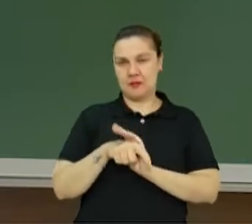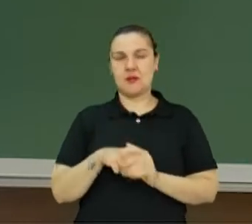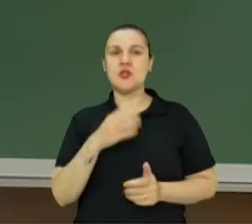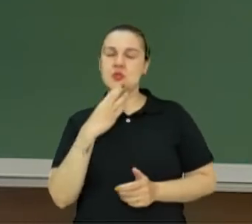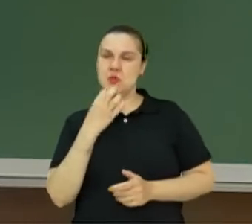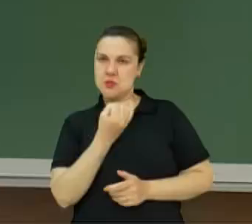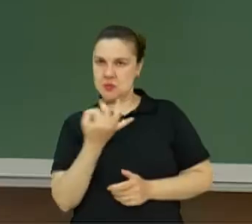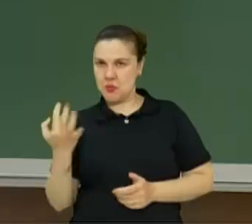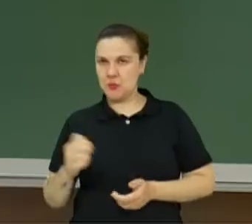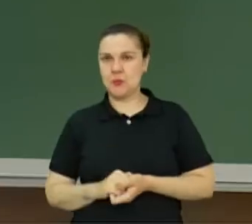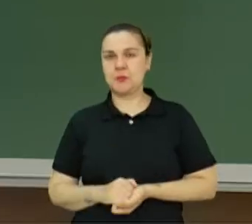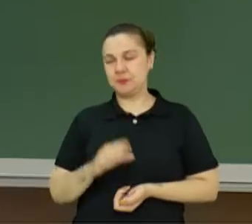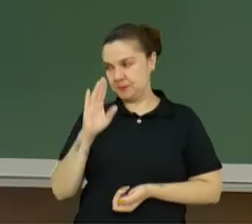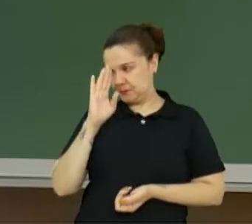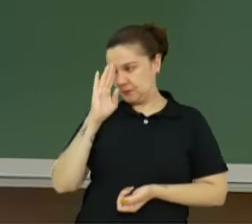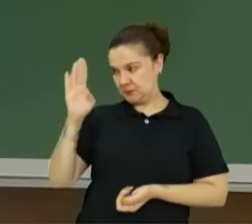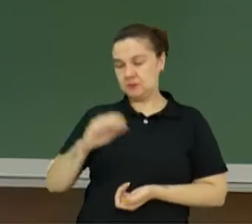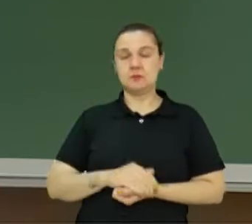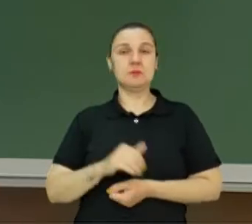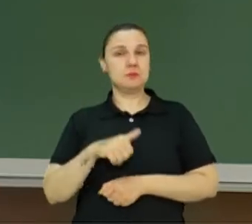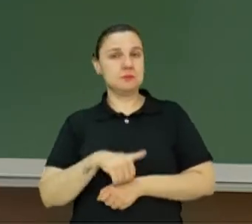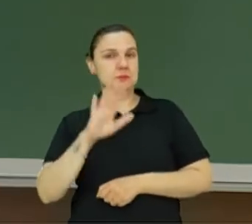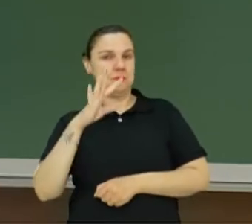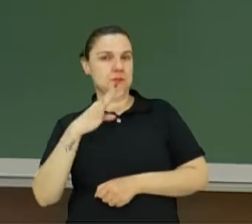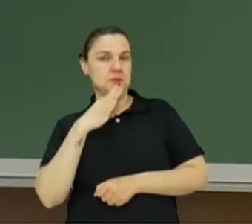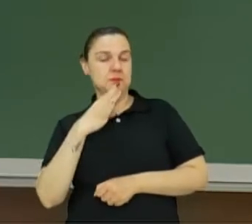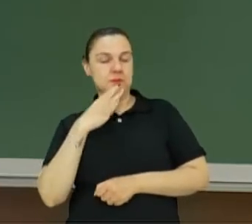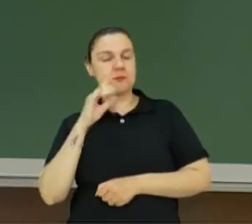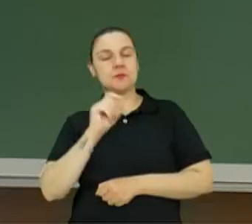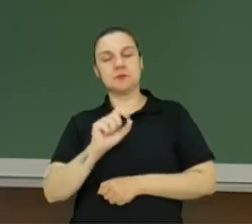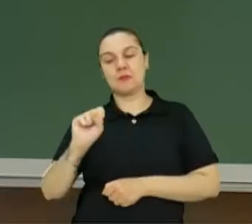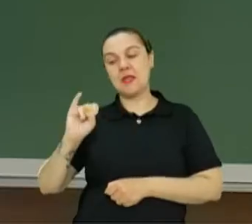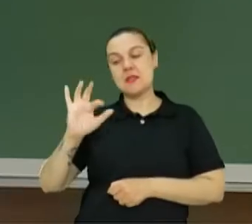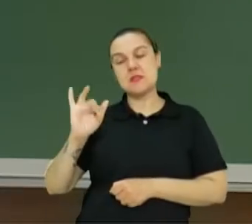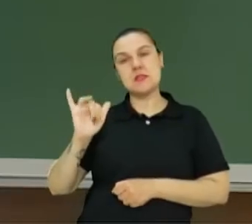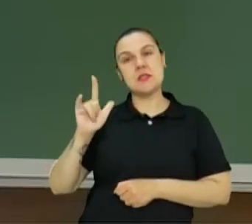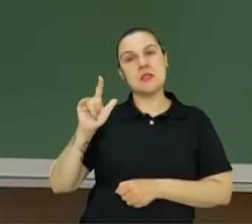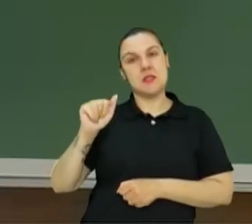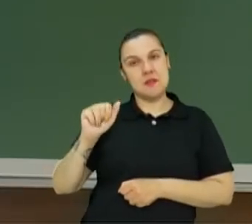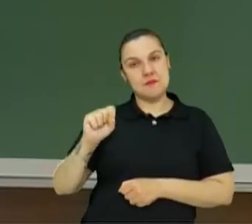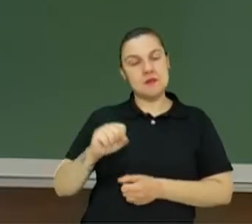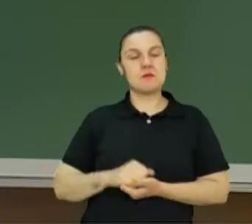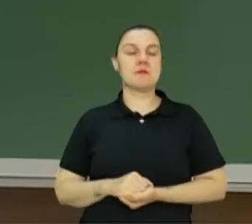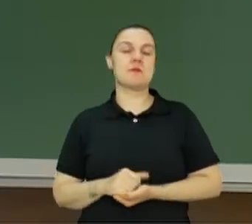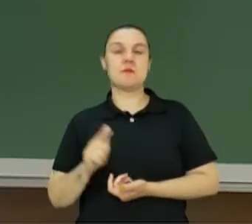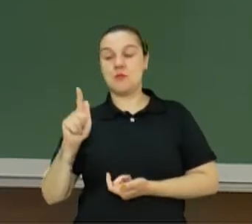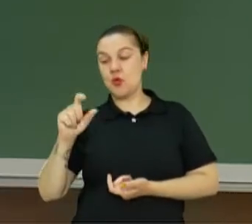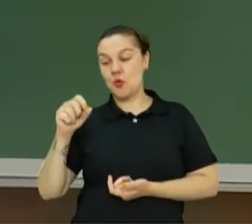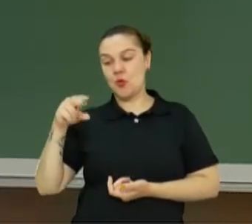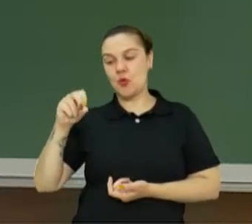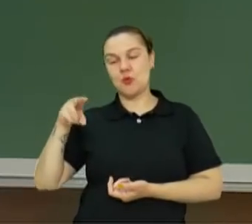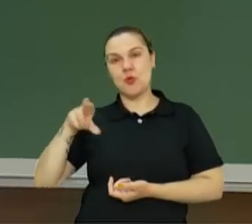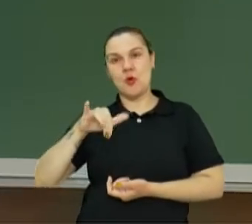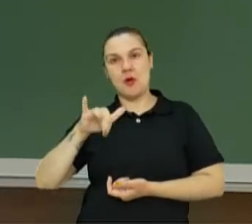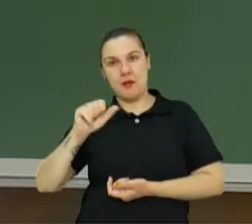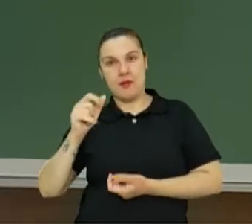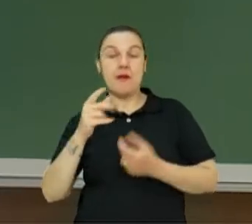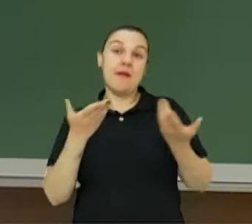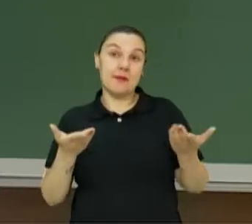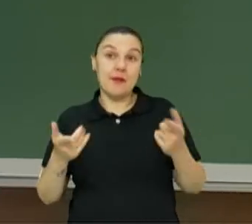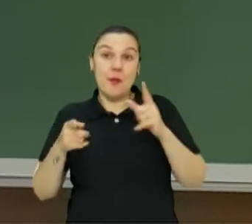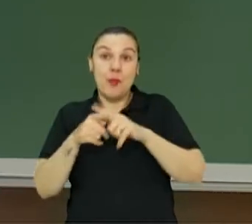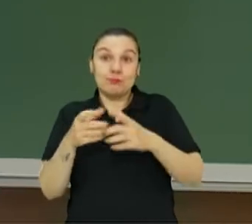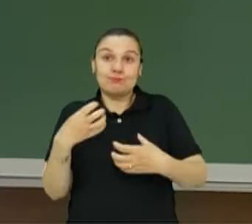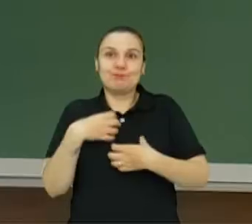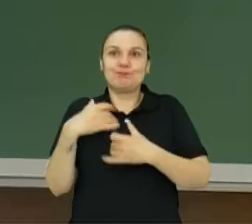conheceu algumas principais aí, as mais comuns, como a sífilis, a gonorreia, né? Essas duas são muito parecidas em termos